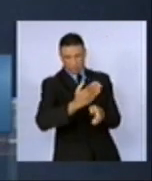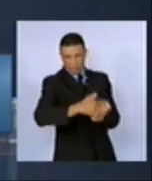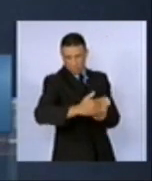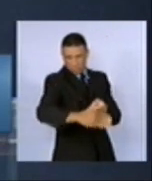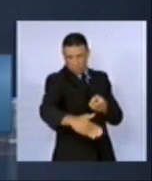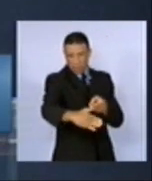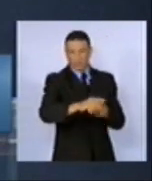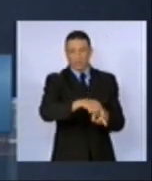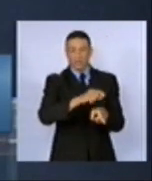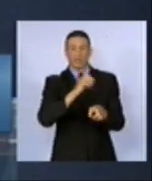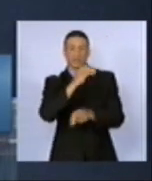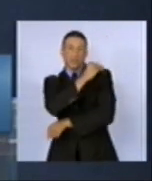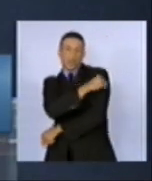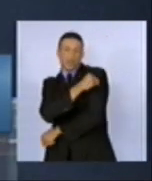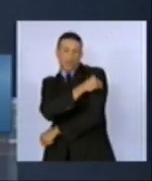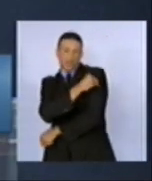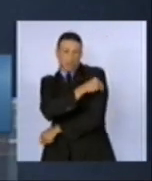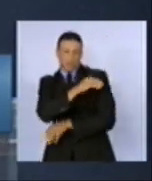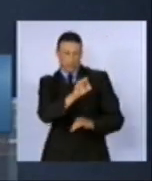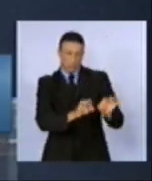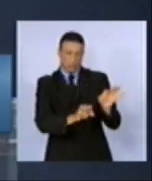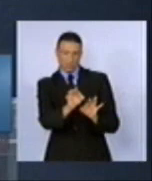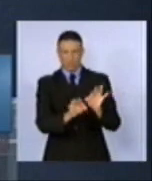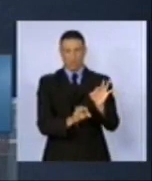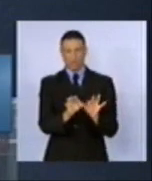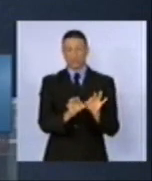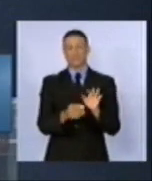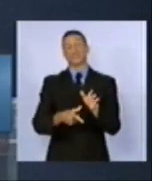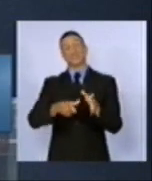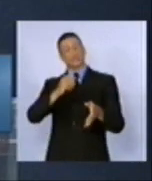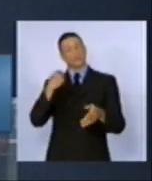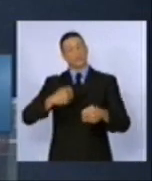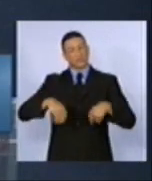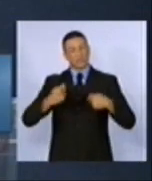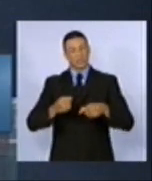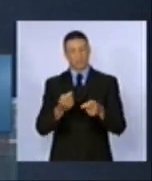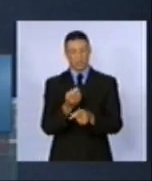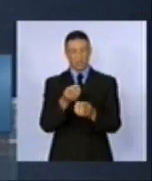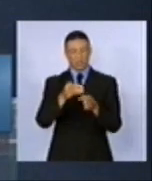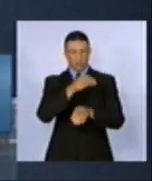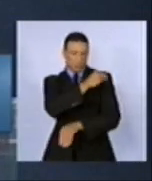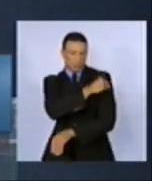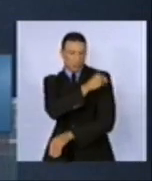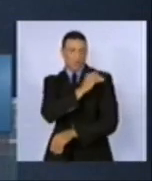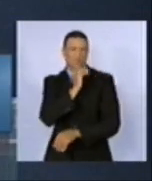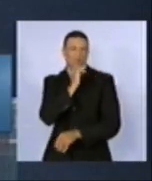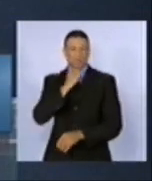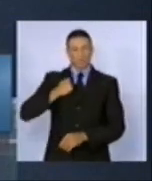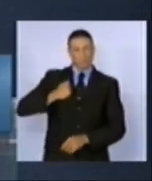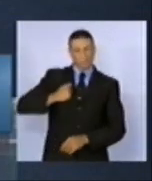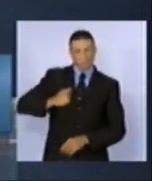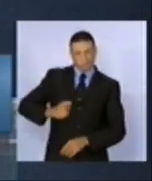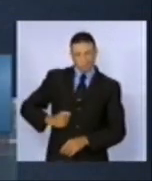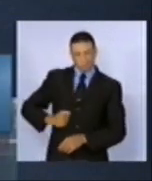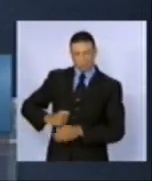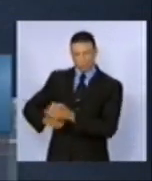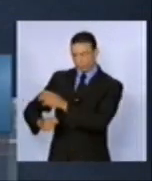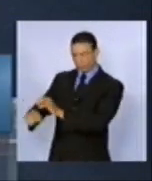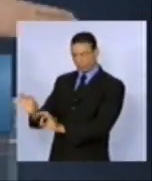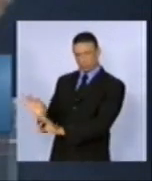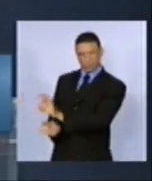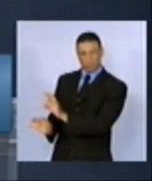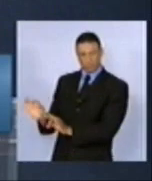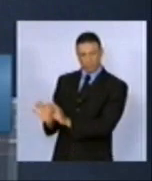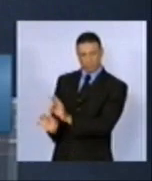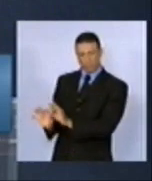ou sempre precisa investir certa quantidade de combustível fóssil Esse é o primeiro que não é